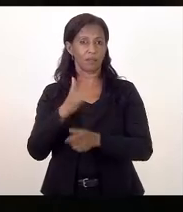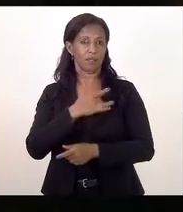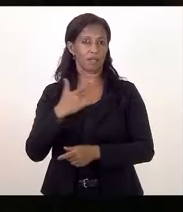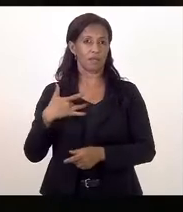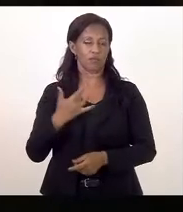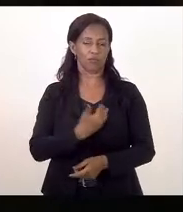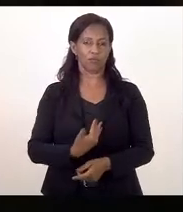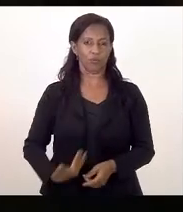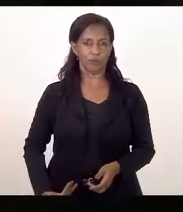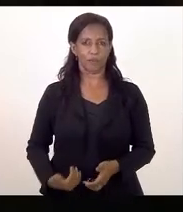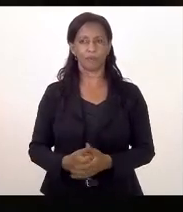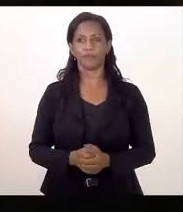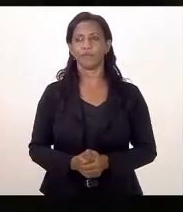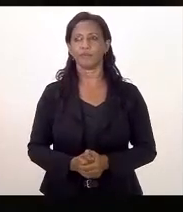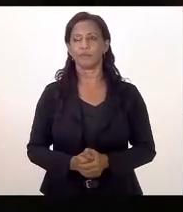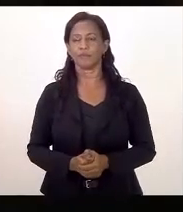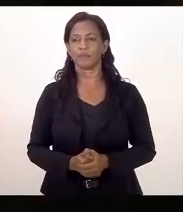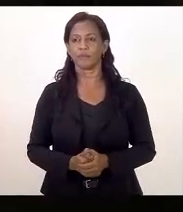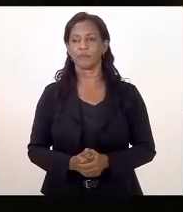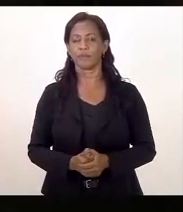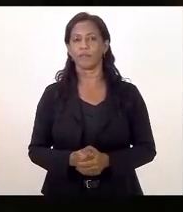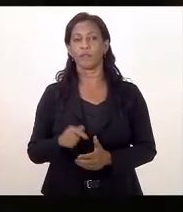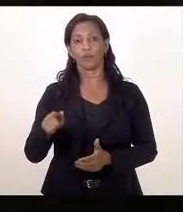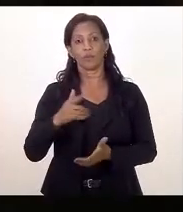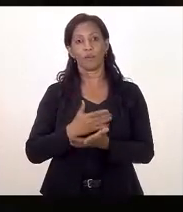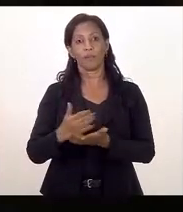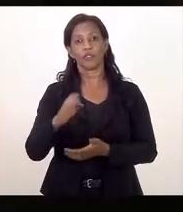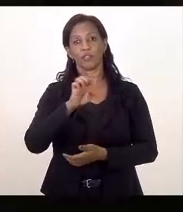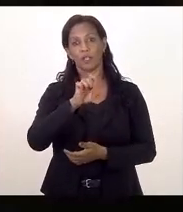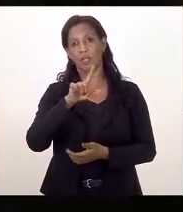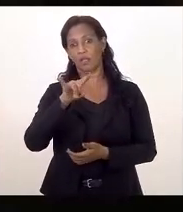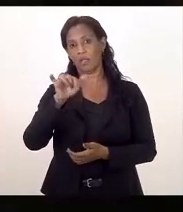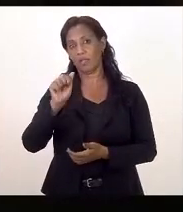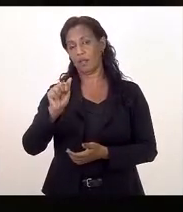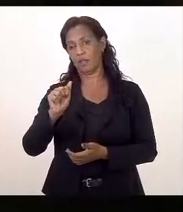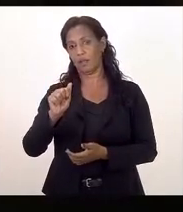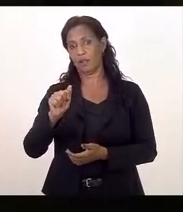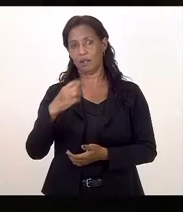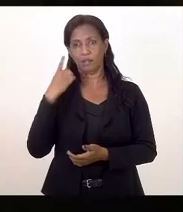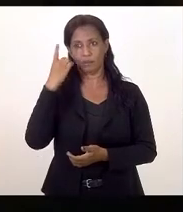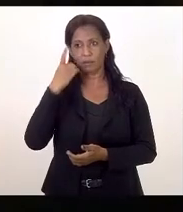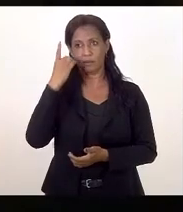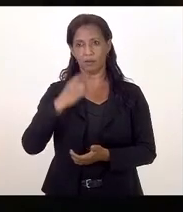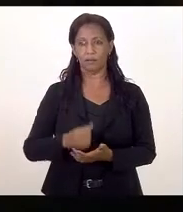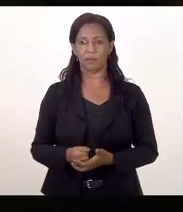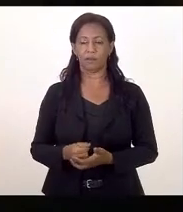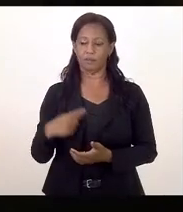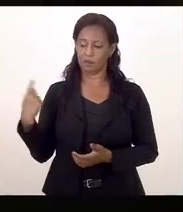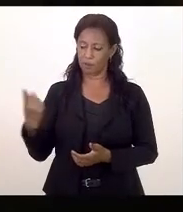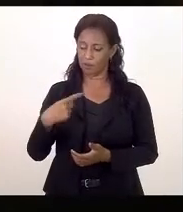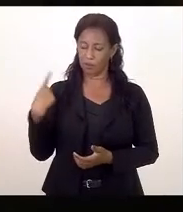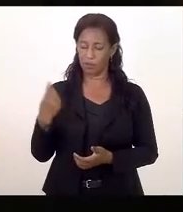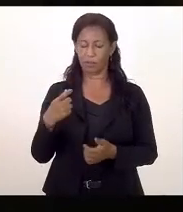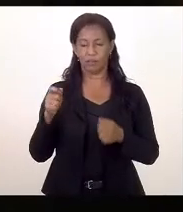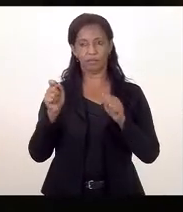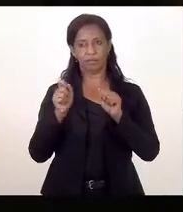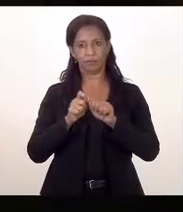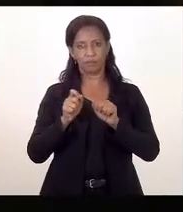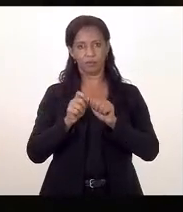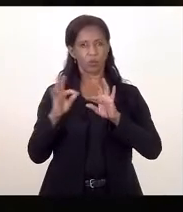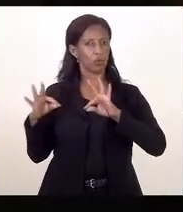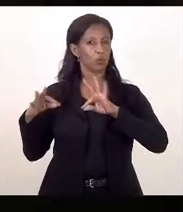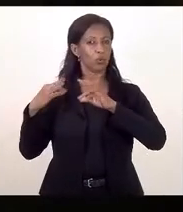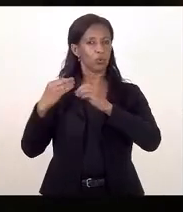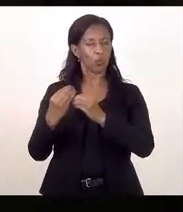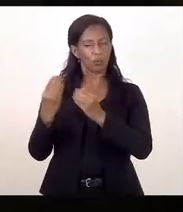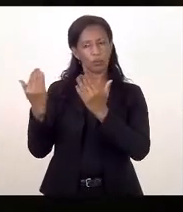pública. Foi a partir da Eliana, deputada, que nós fizemos toda